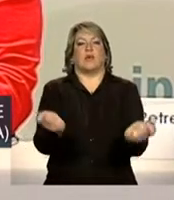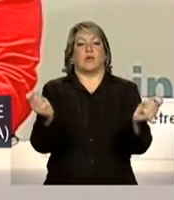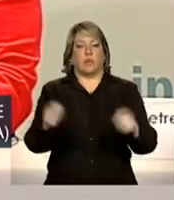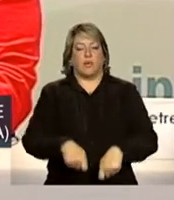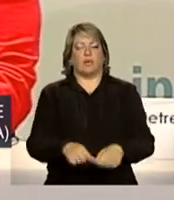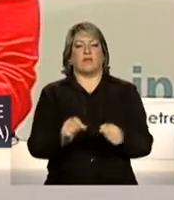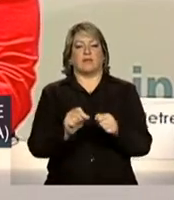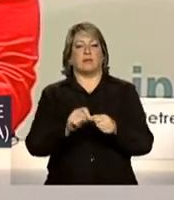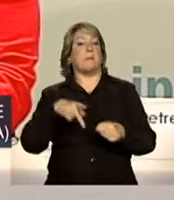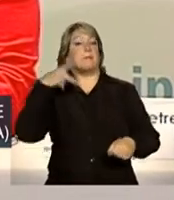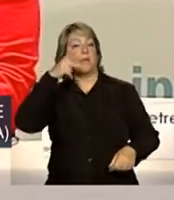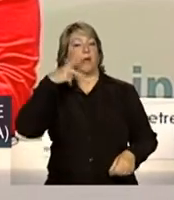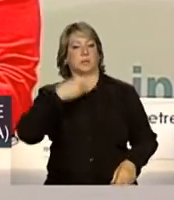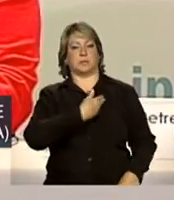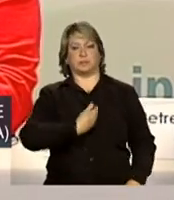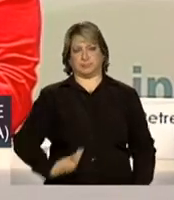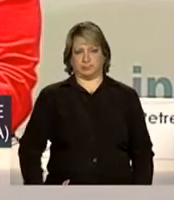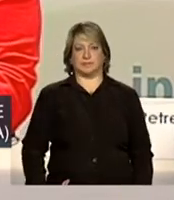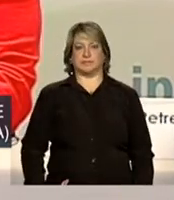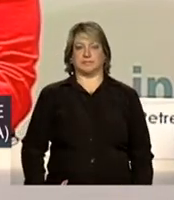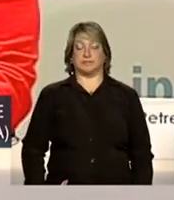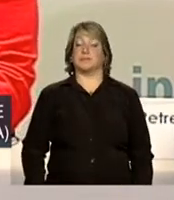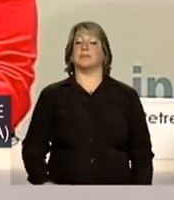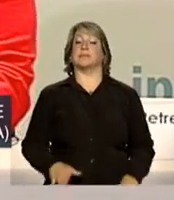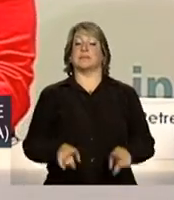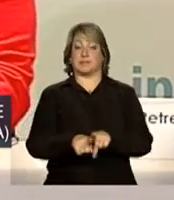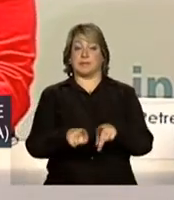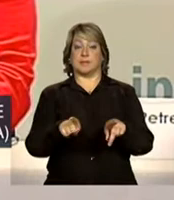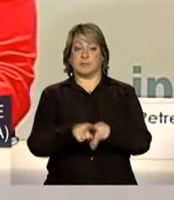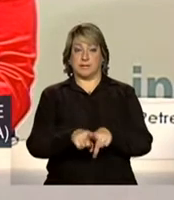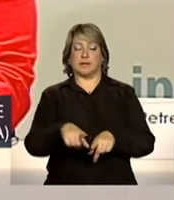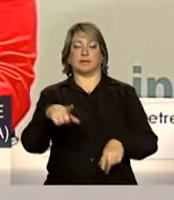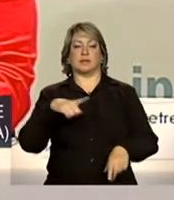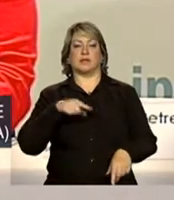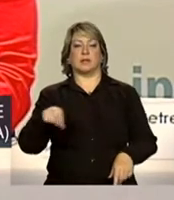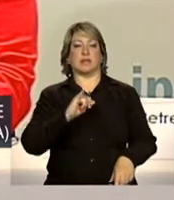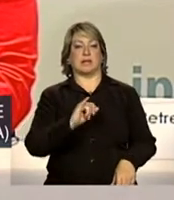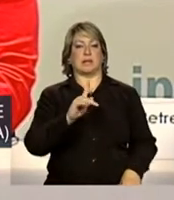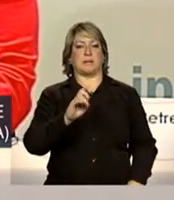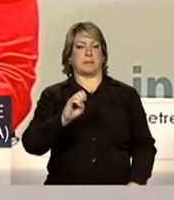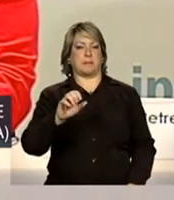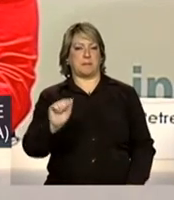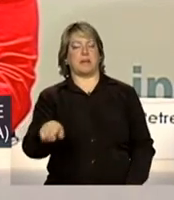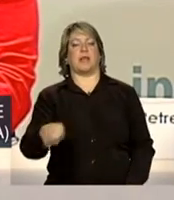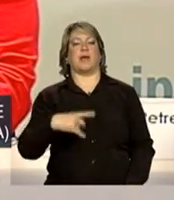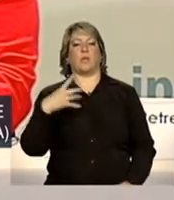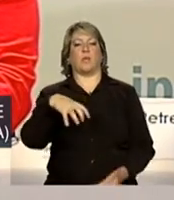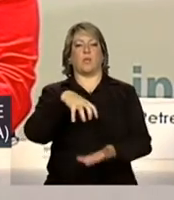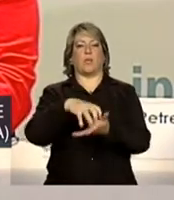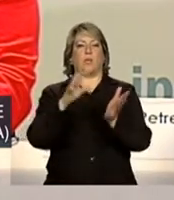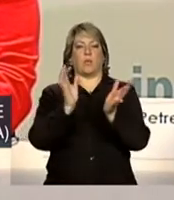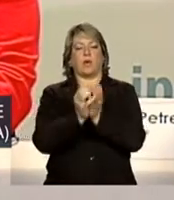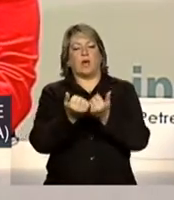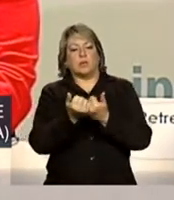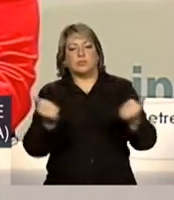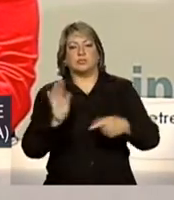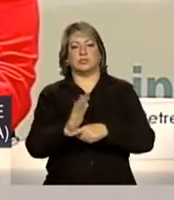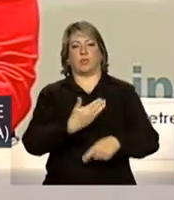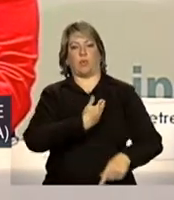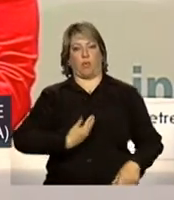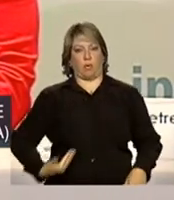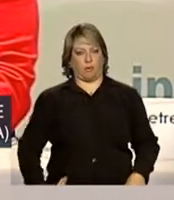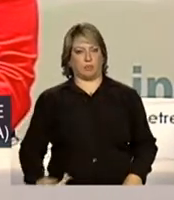formulação de políticas públicas. Aliás, a consideração de que o IPEA é um órgão de assessoramento do governo e que